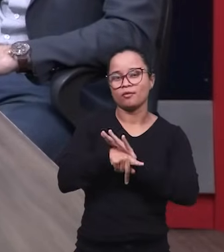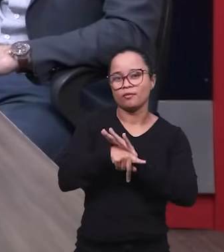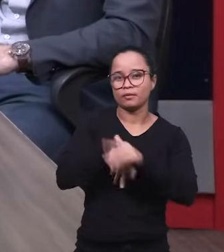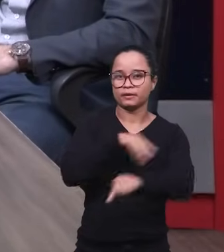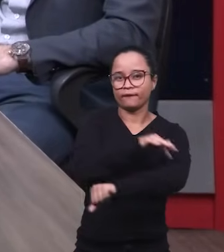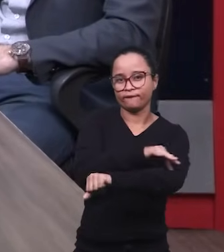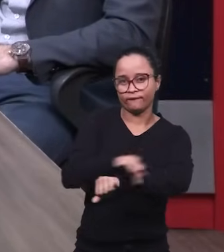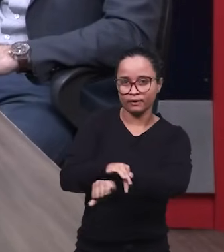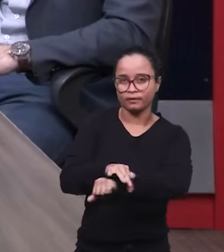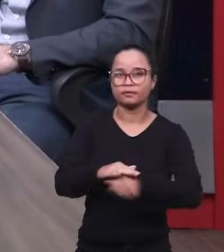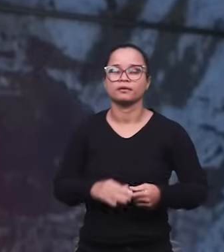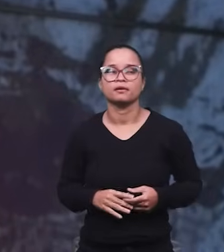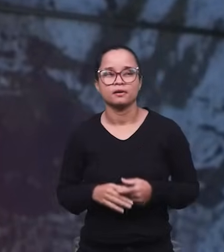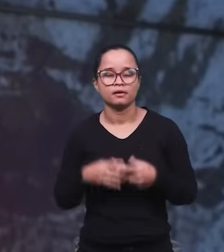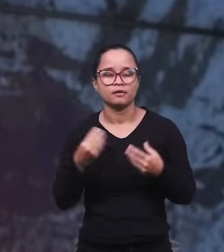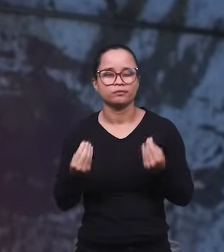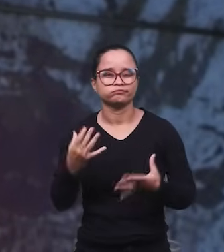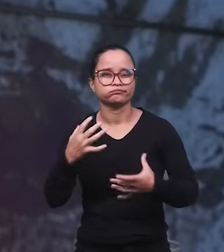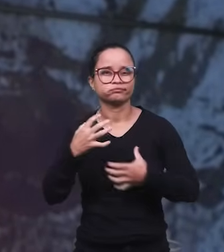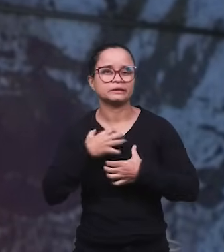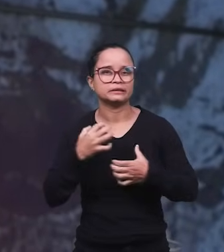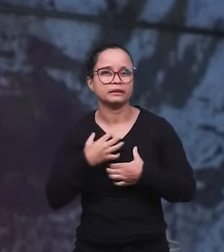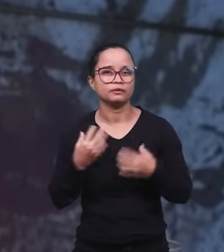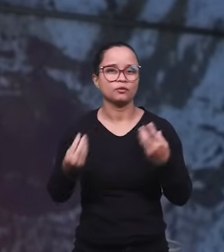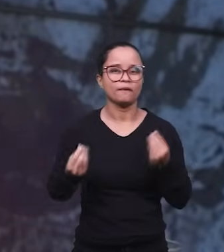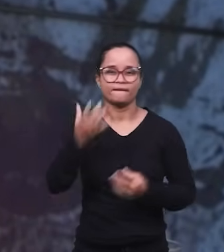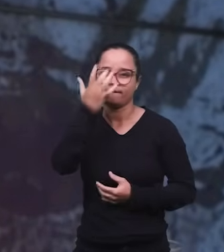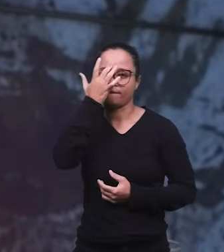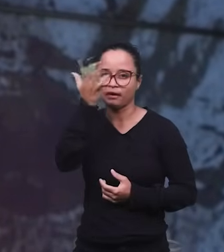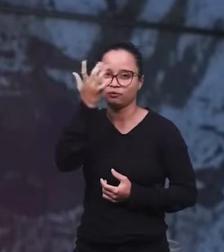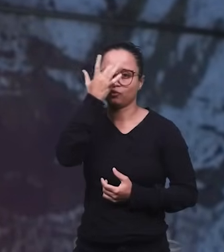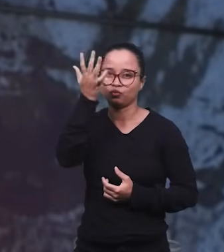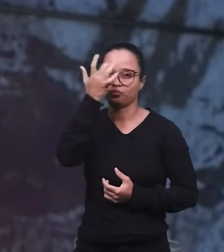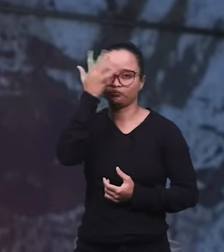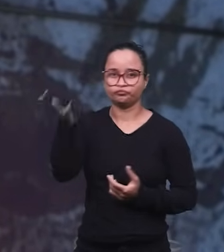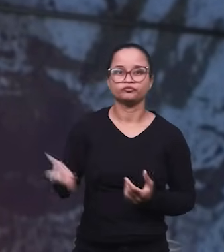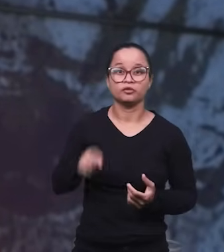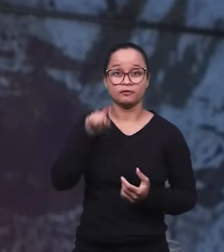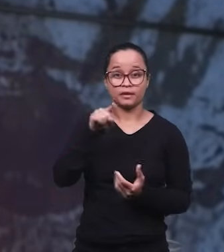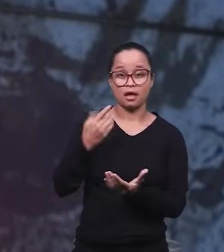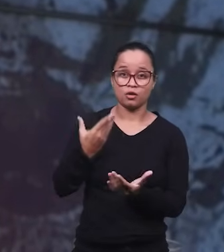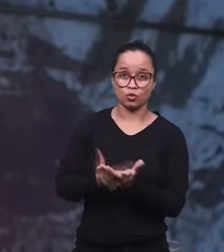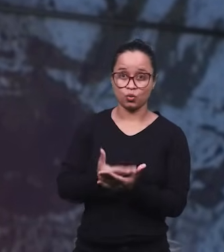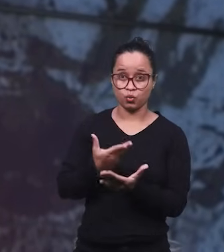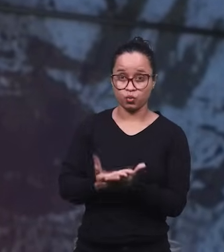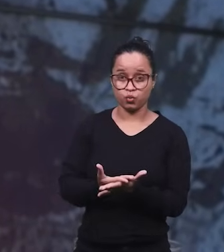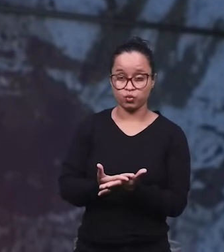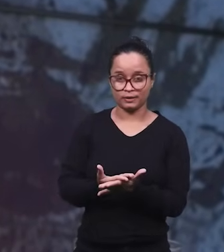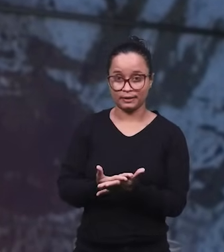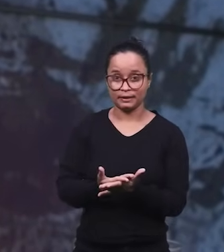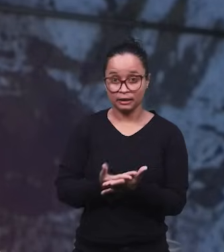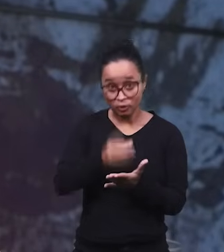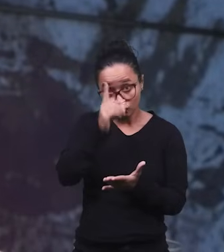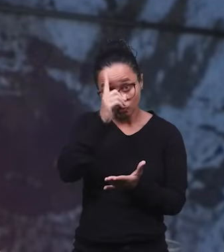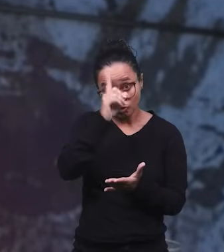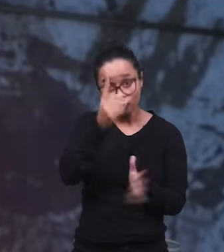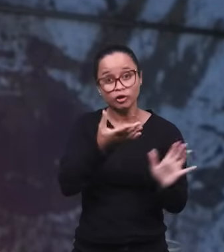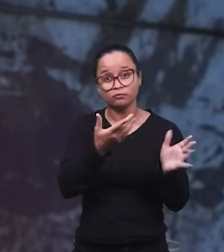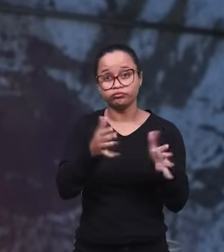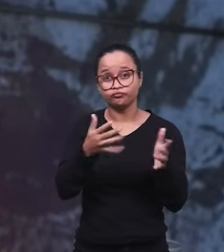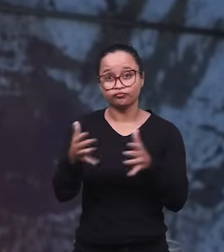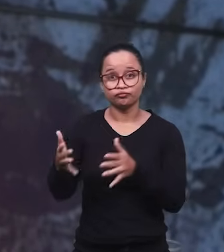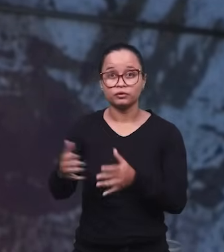física de uma forma que facilita você estudar com o